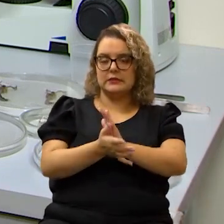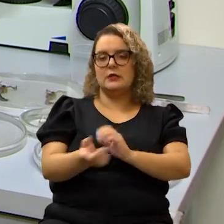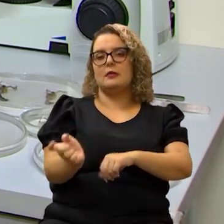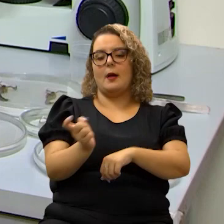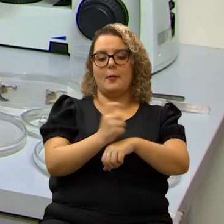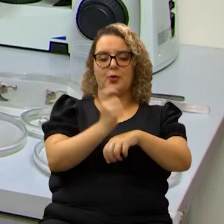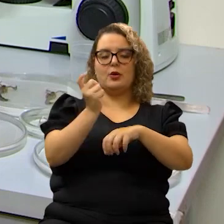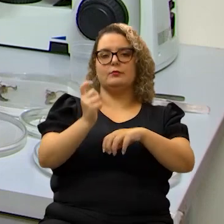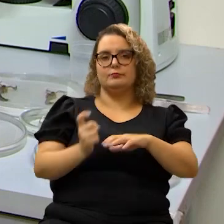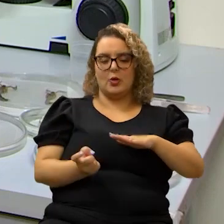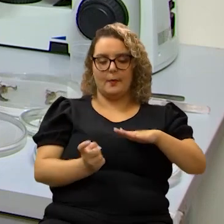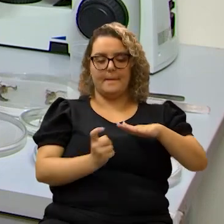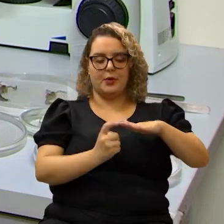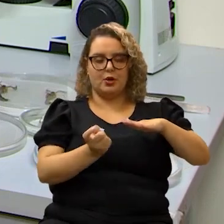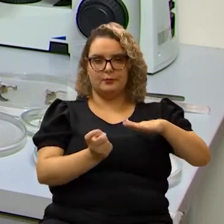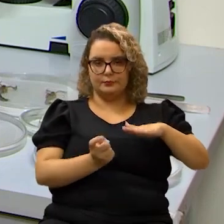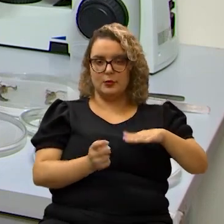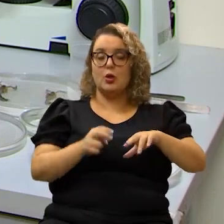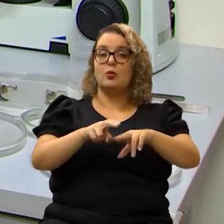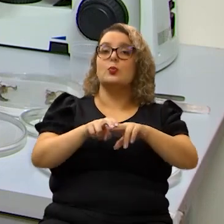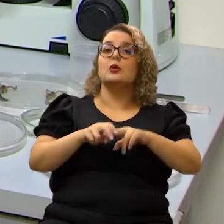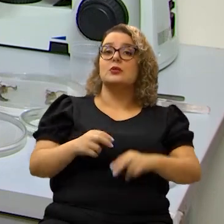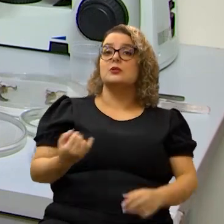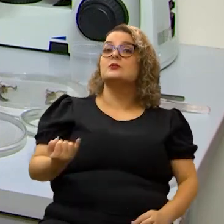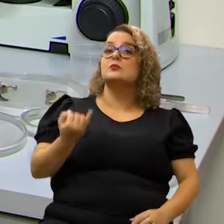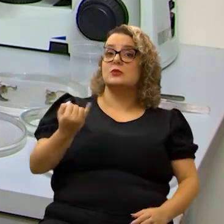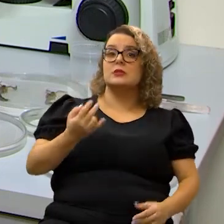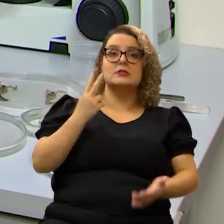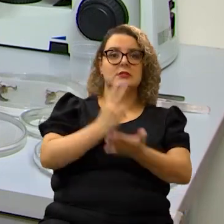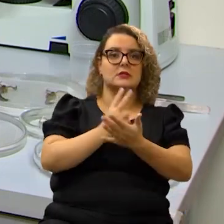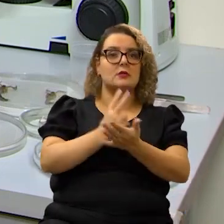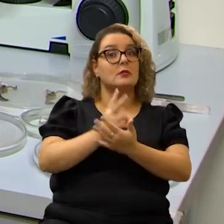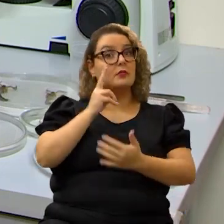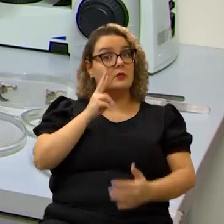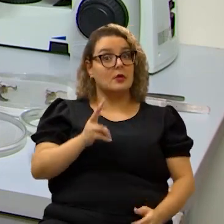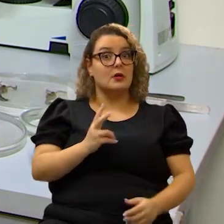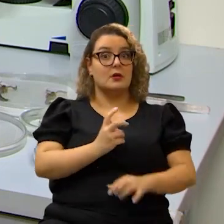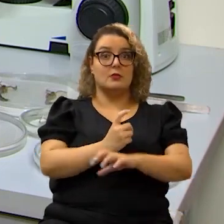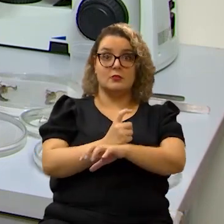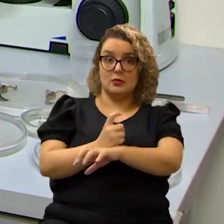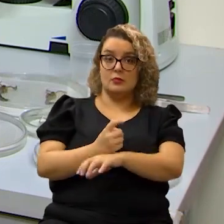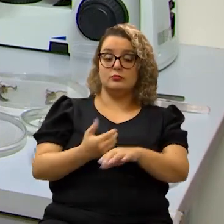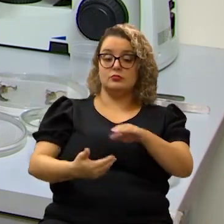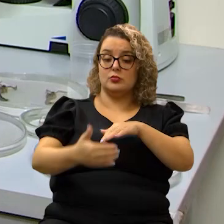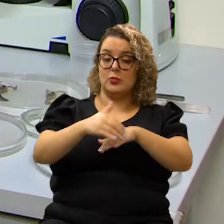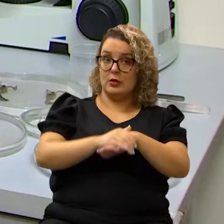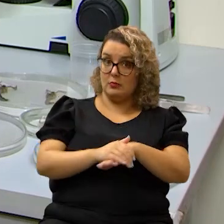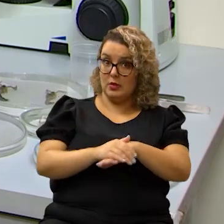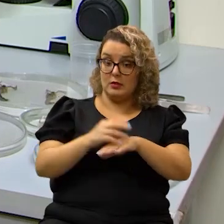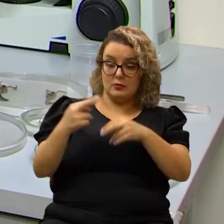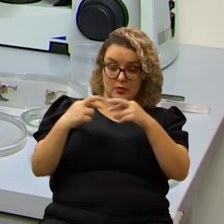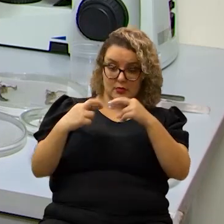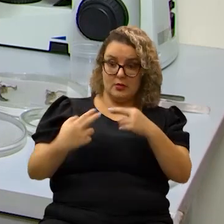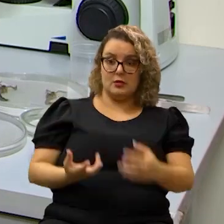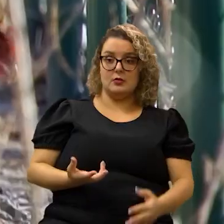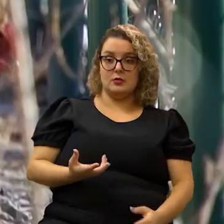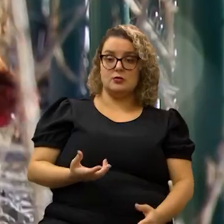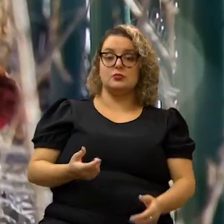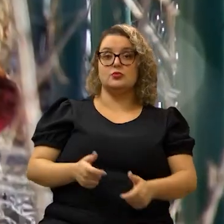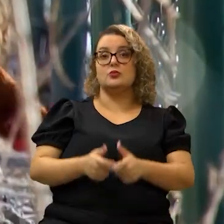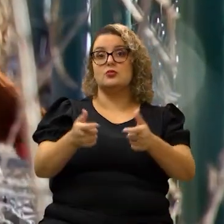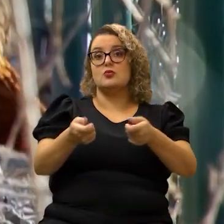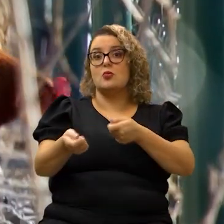dentro, então antes de eu esmagar o escorpião, ele vai picar na ponta do pé. Por isso a importância da gente ver sempre o sapato antes de calçar.